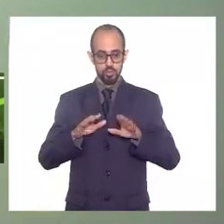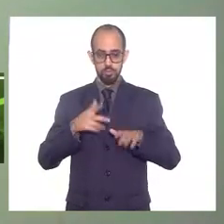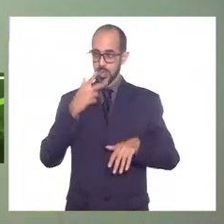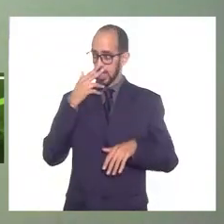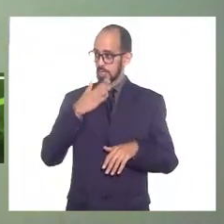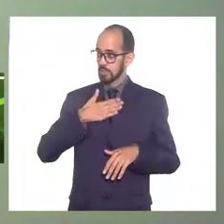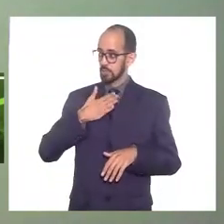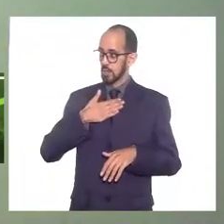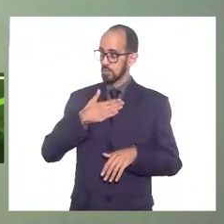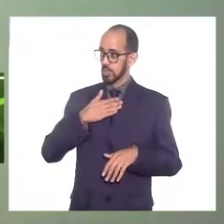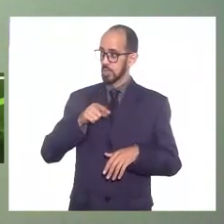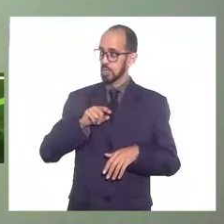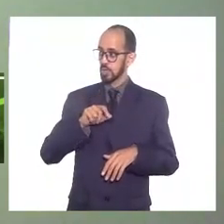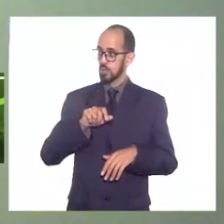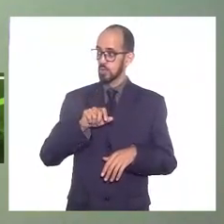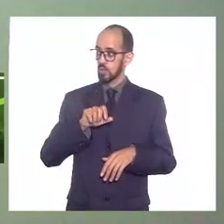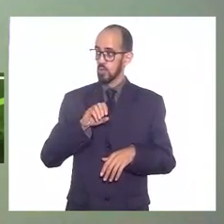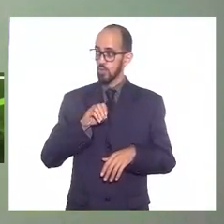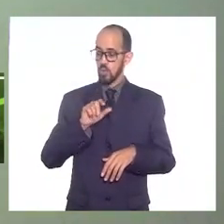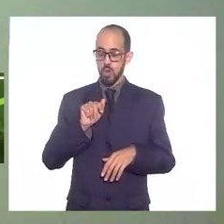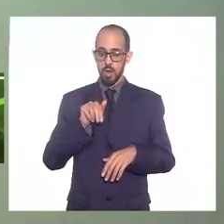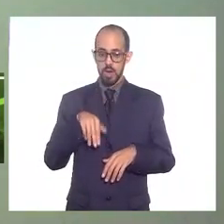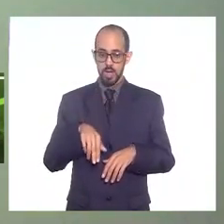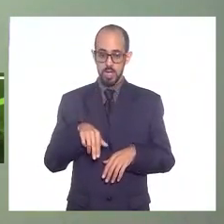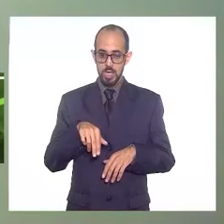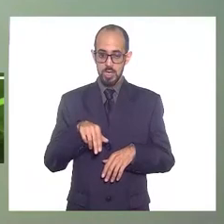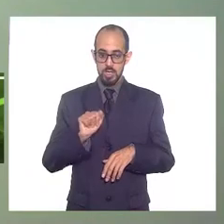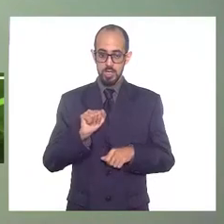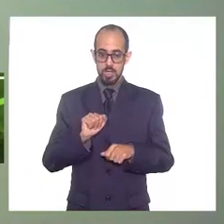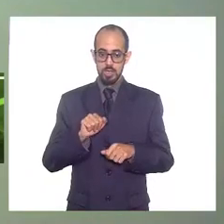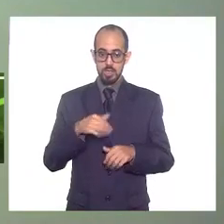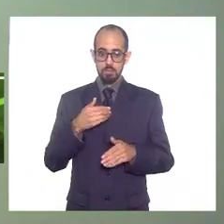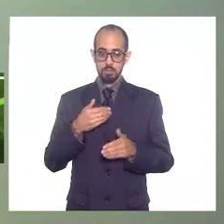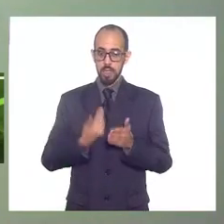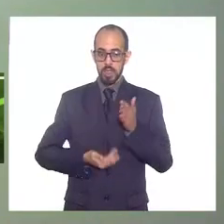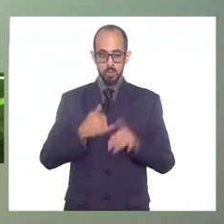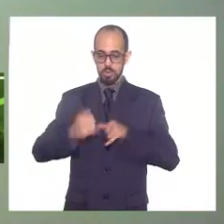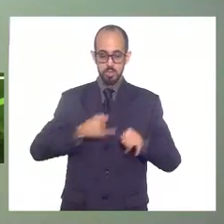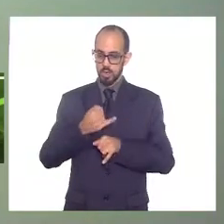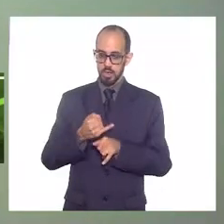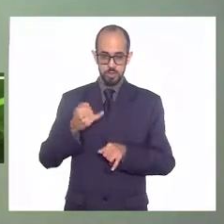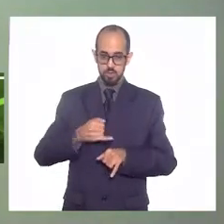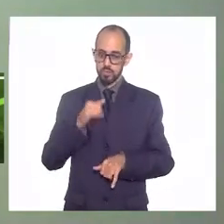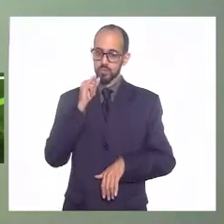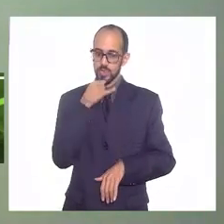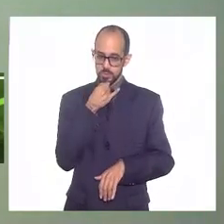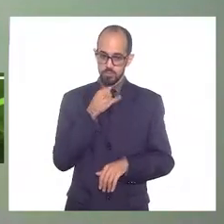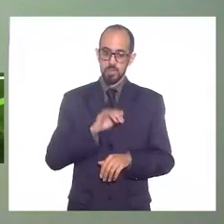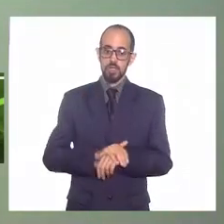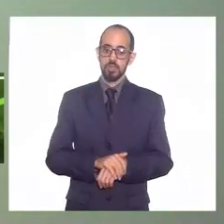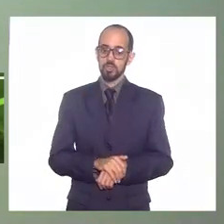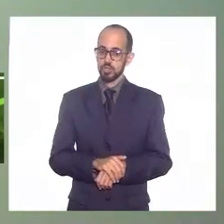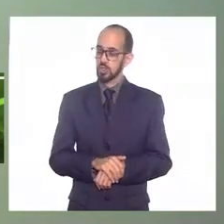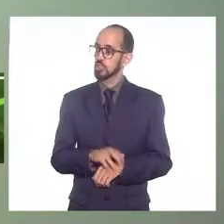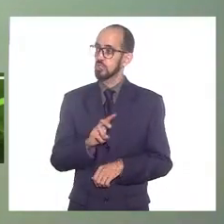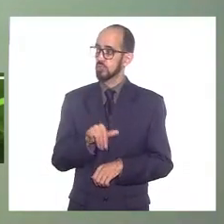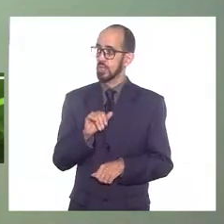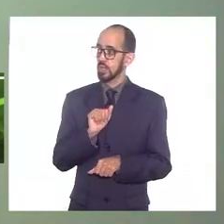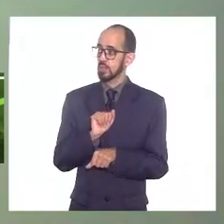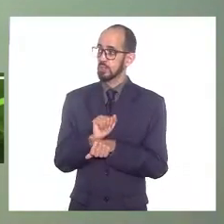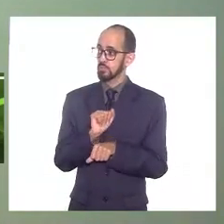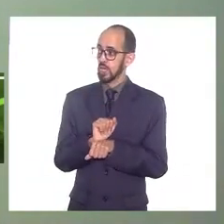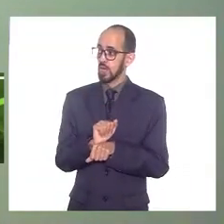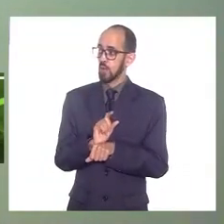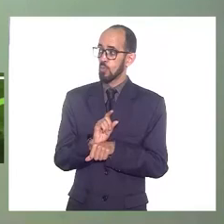parece que o organização na Gonçalves caiu lamentavelmente Vamos tentar